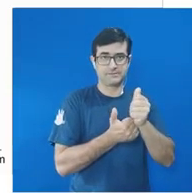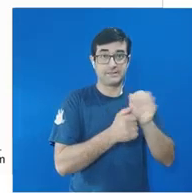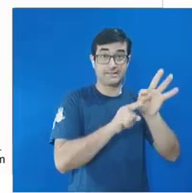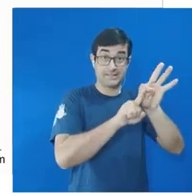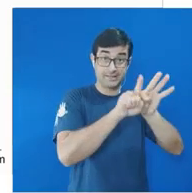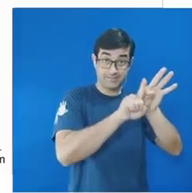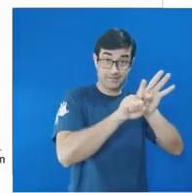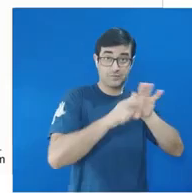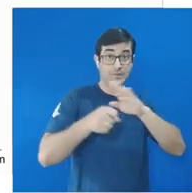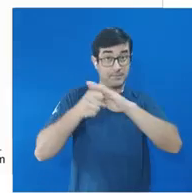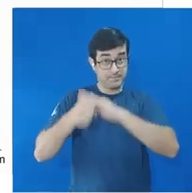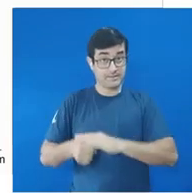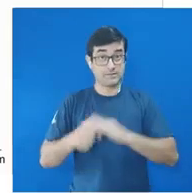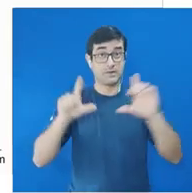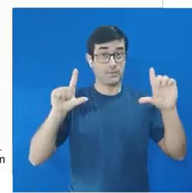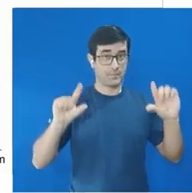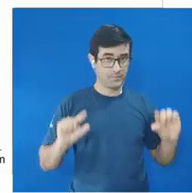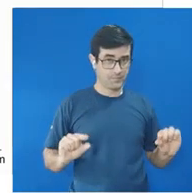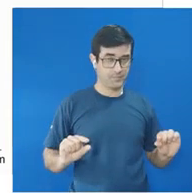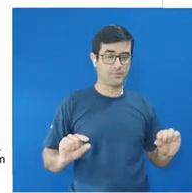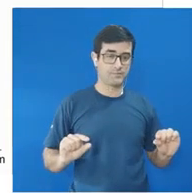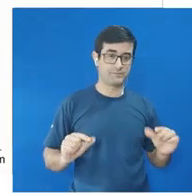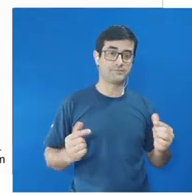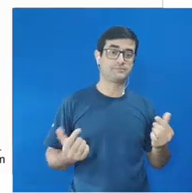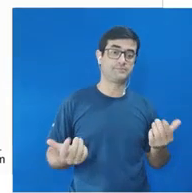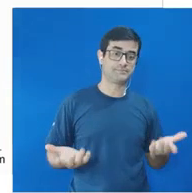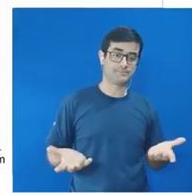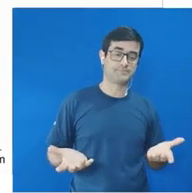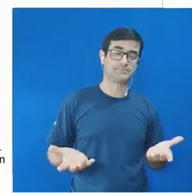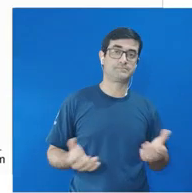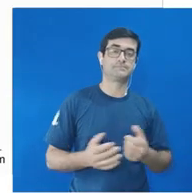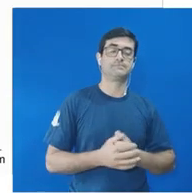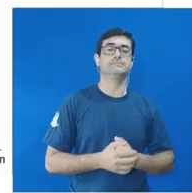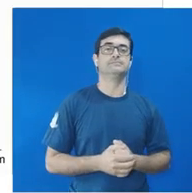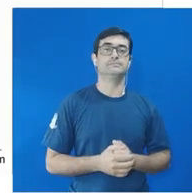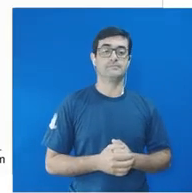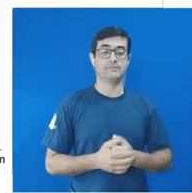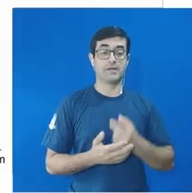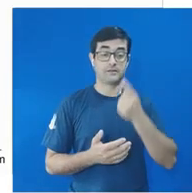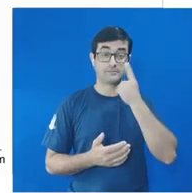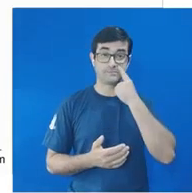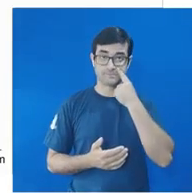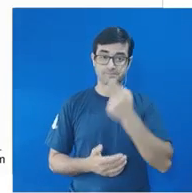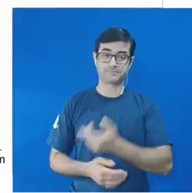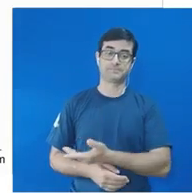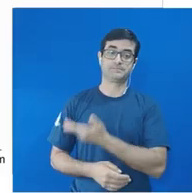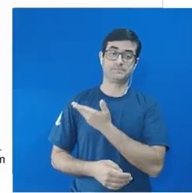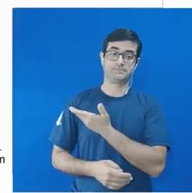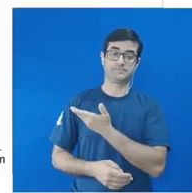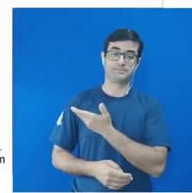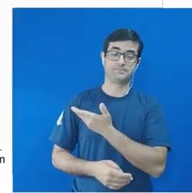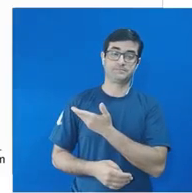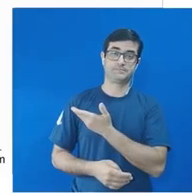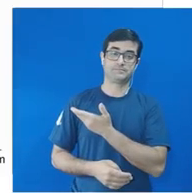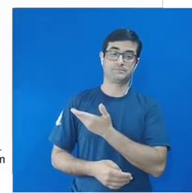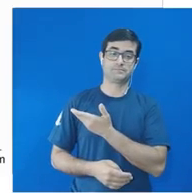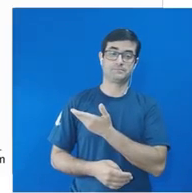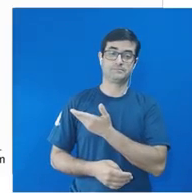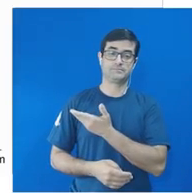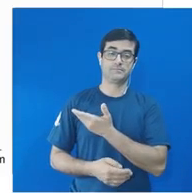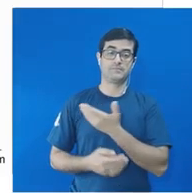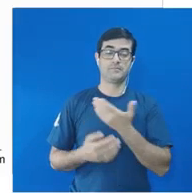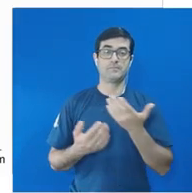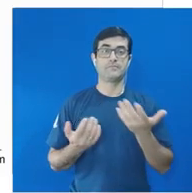do valor ideal significativamente. Mas aqui, tanto que a casa, né,